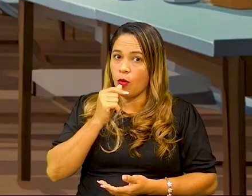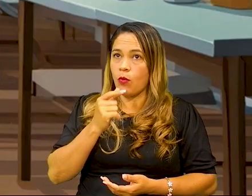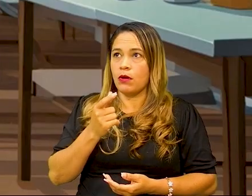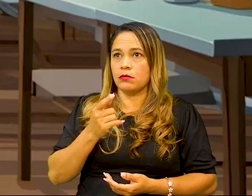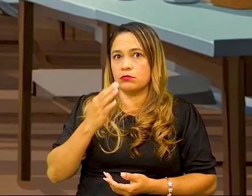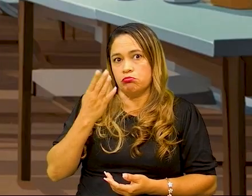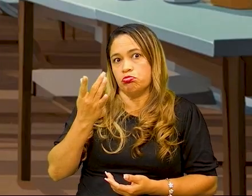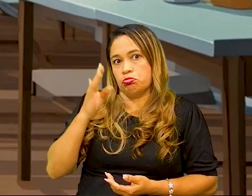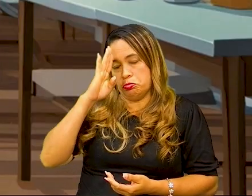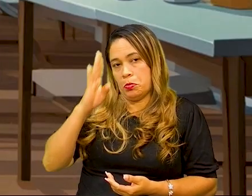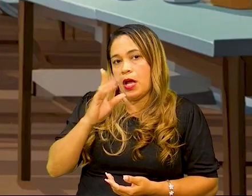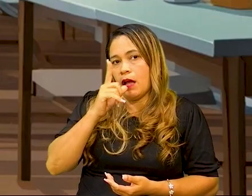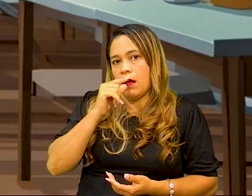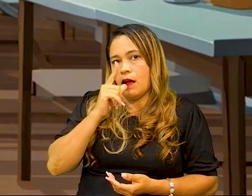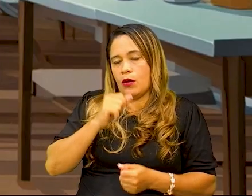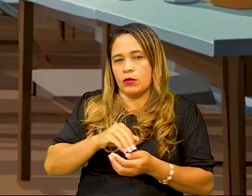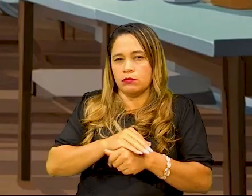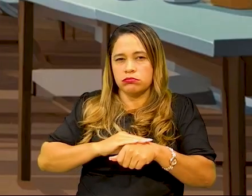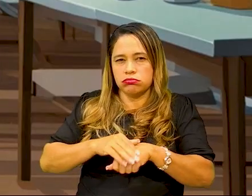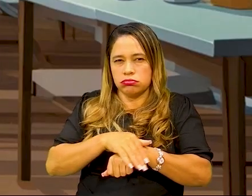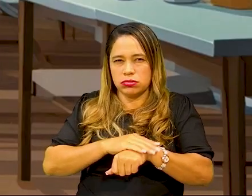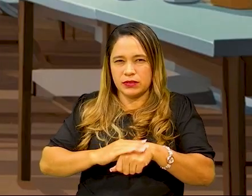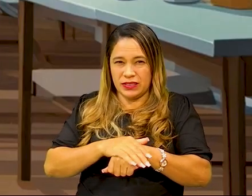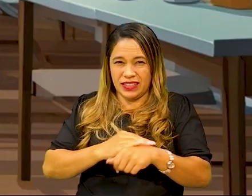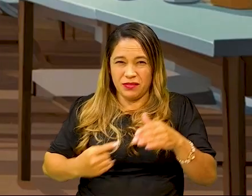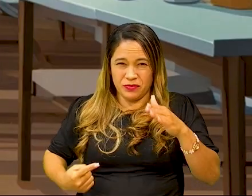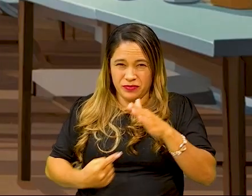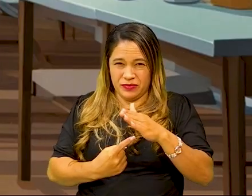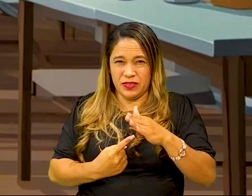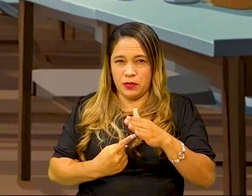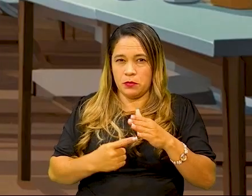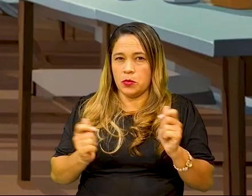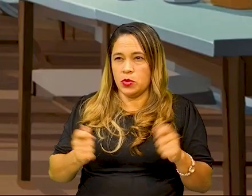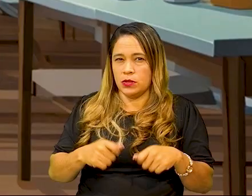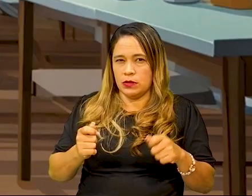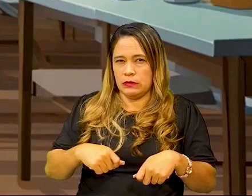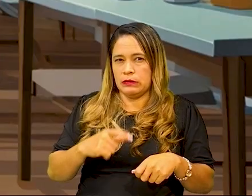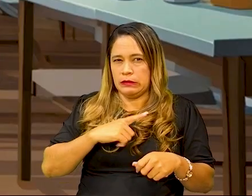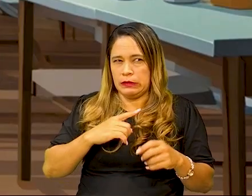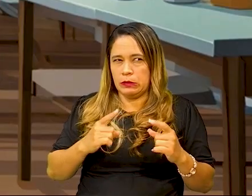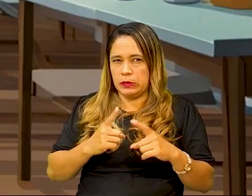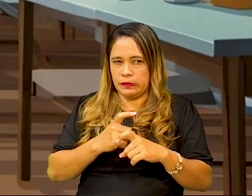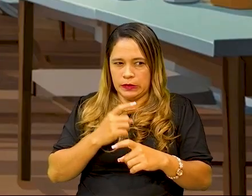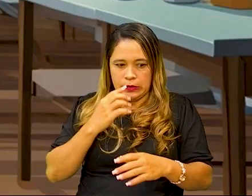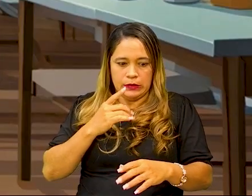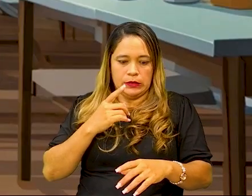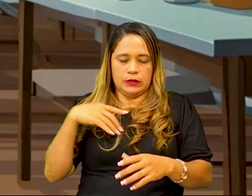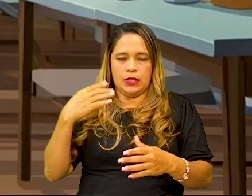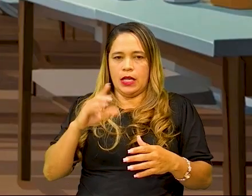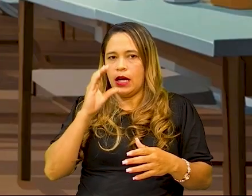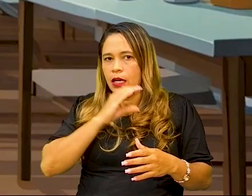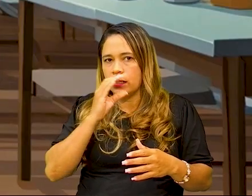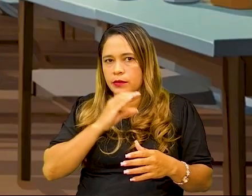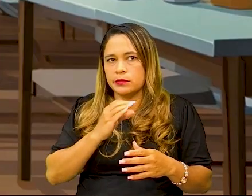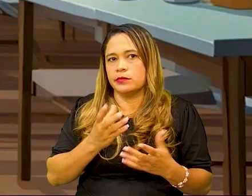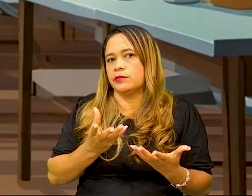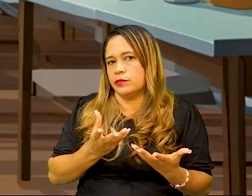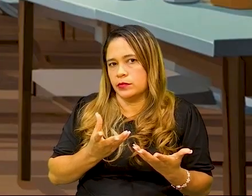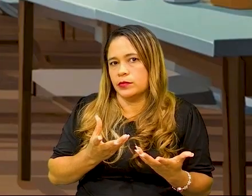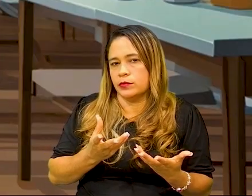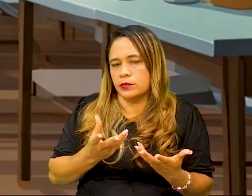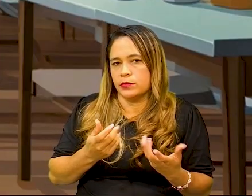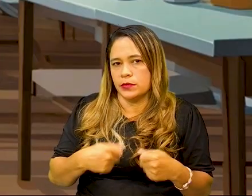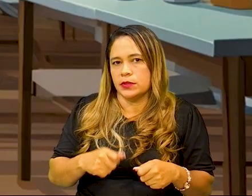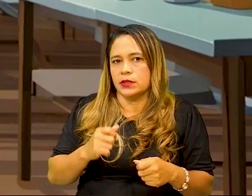quando a pessoa tem um ferimento profundo na pele, que começa possivelmente a ter tido uma infecção, o ideal é, os primeiros socorros ideais para